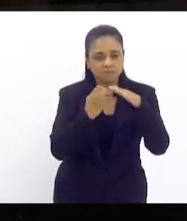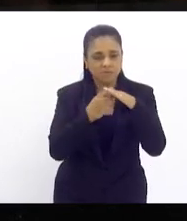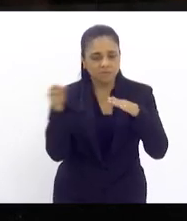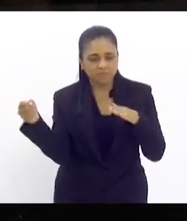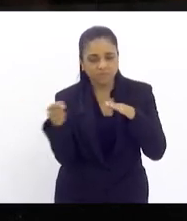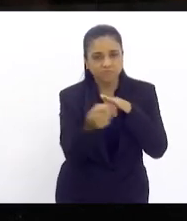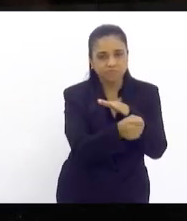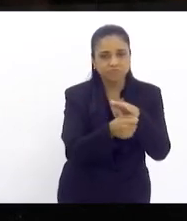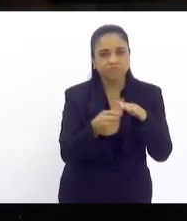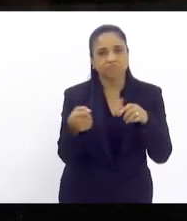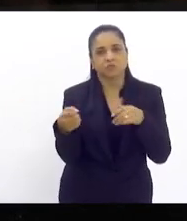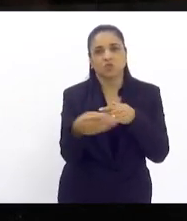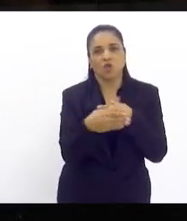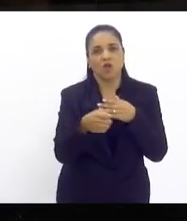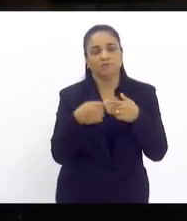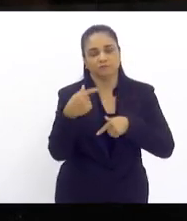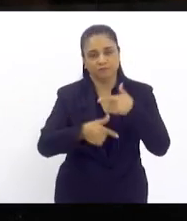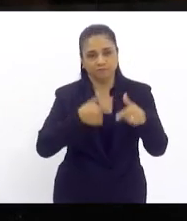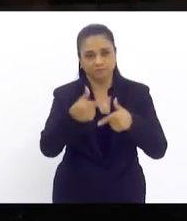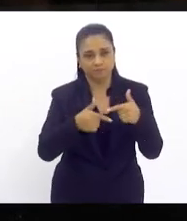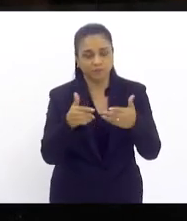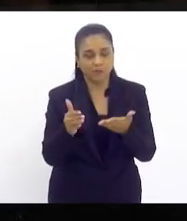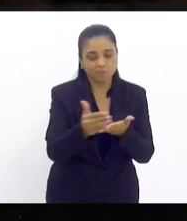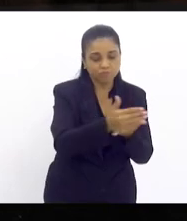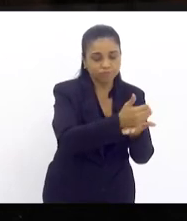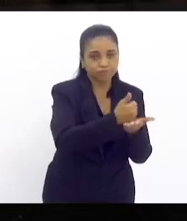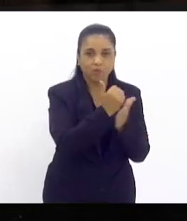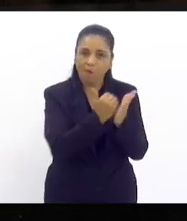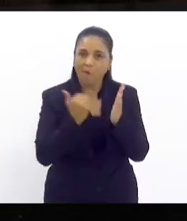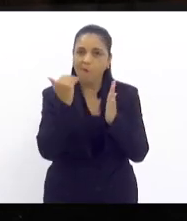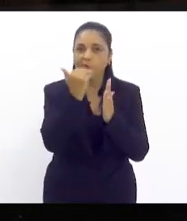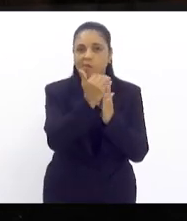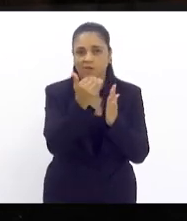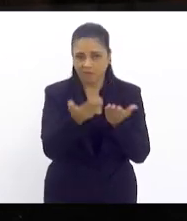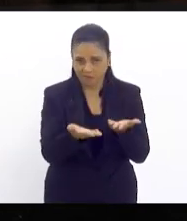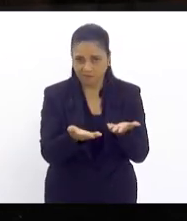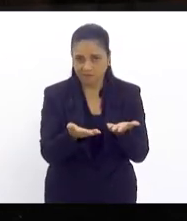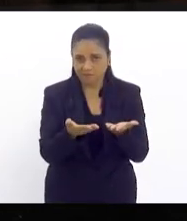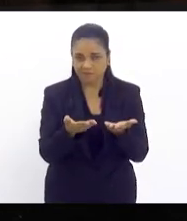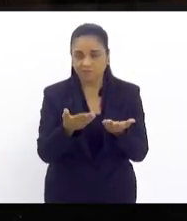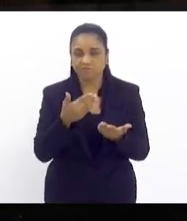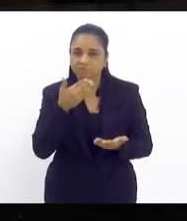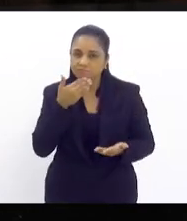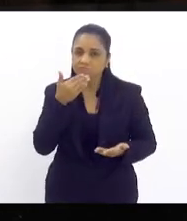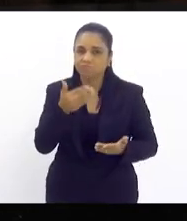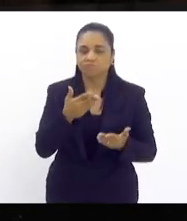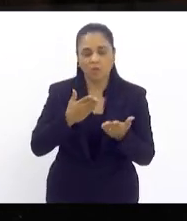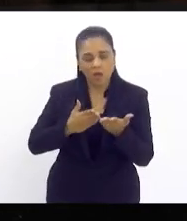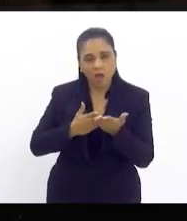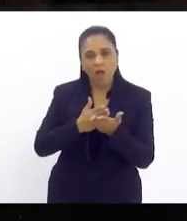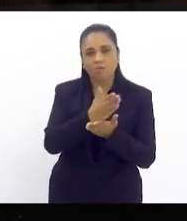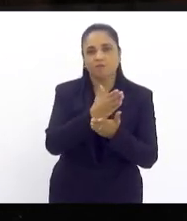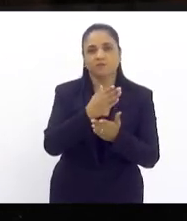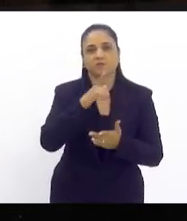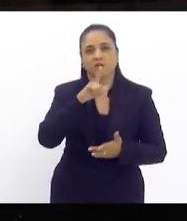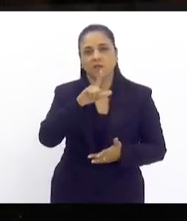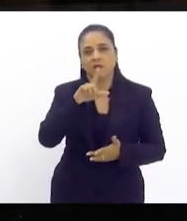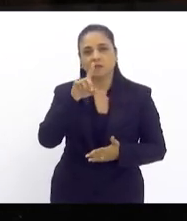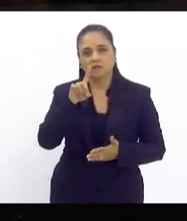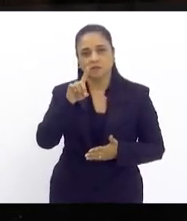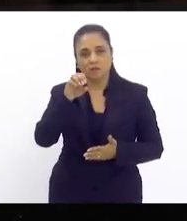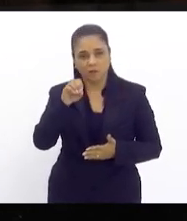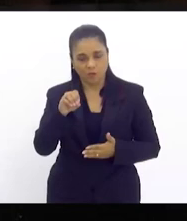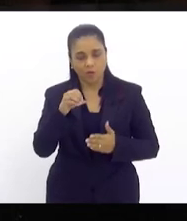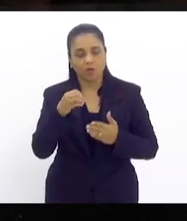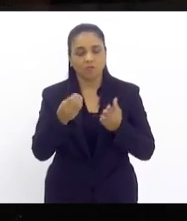gente aumente a arrecadação. Dentro desse esteio é que a gente solicita a aprovação da LDO na forma como